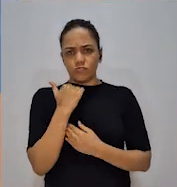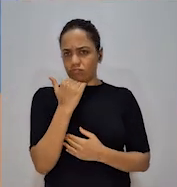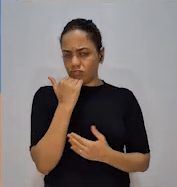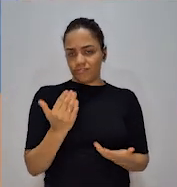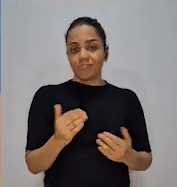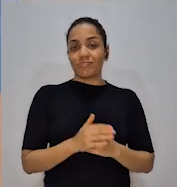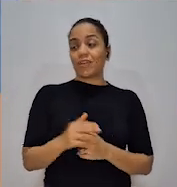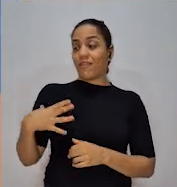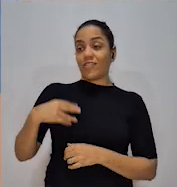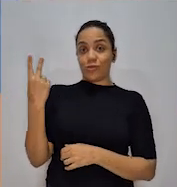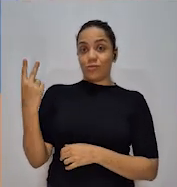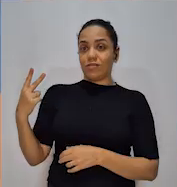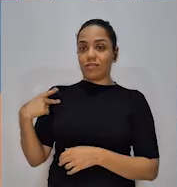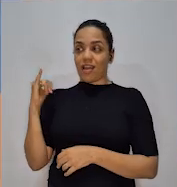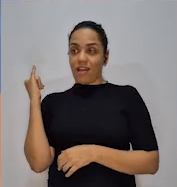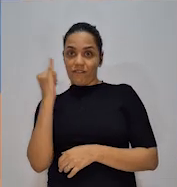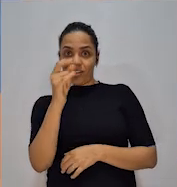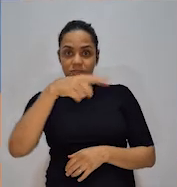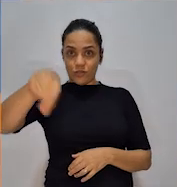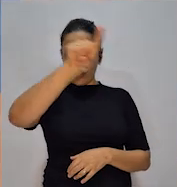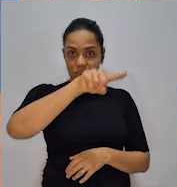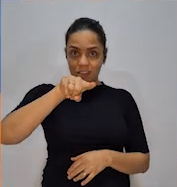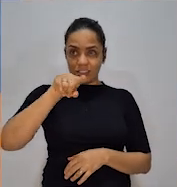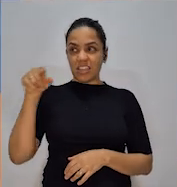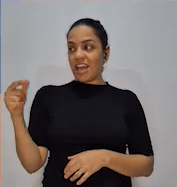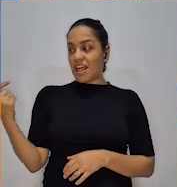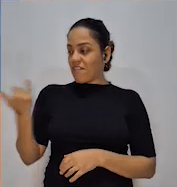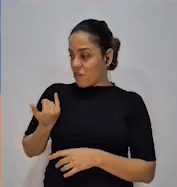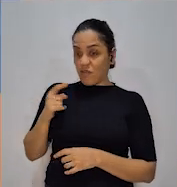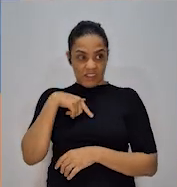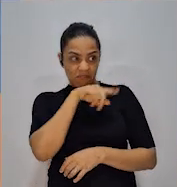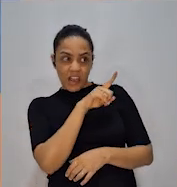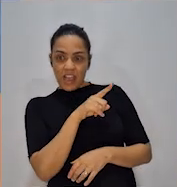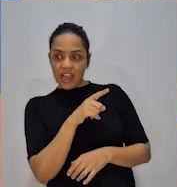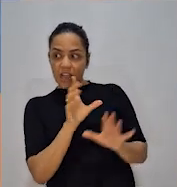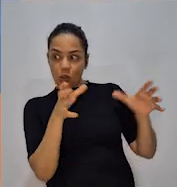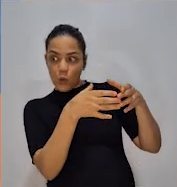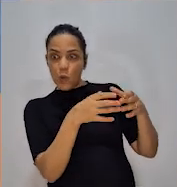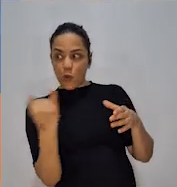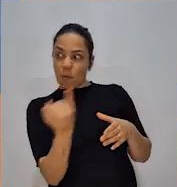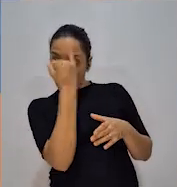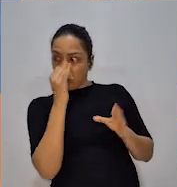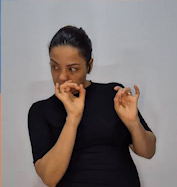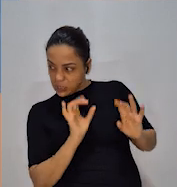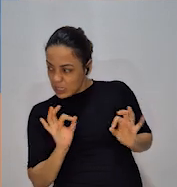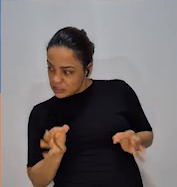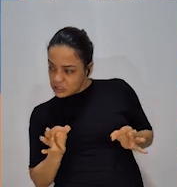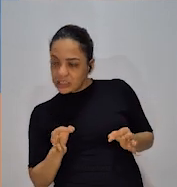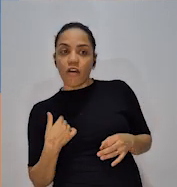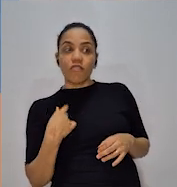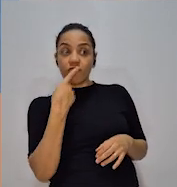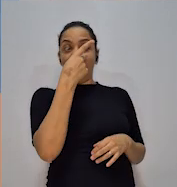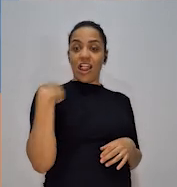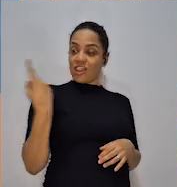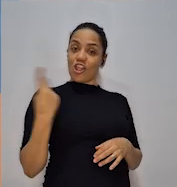recado para vocês. Falaram o seguinte: mamãe, você tá indo lá falar com o pessoal importante, o pessoal bacana, né? Eu falei, então fala da gente